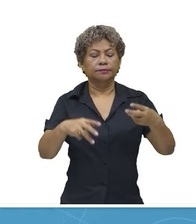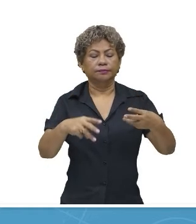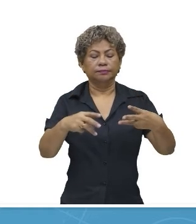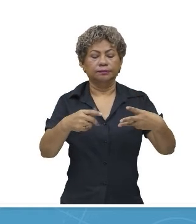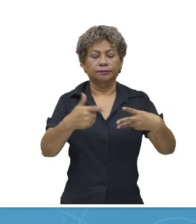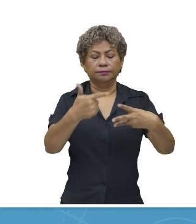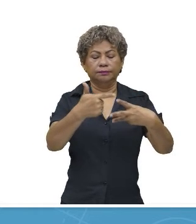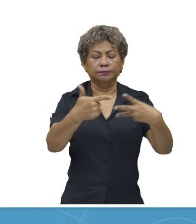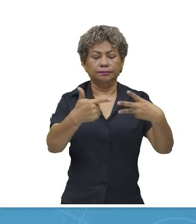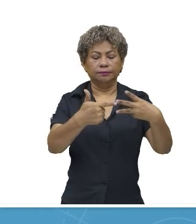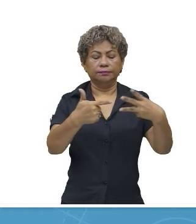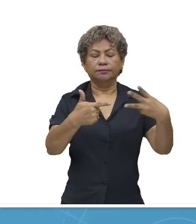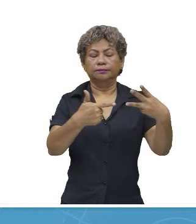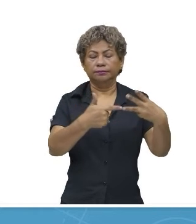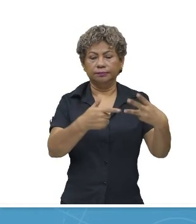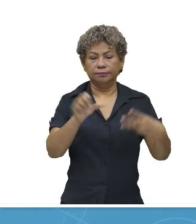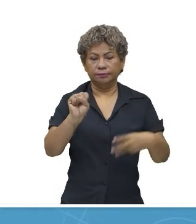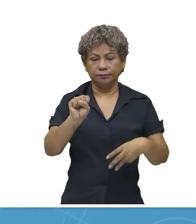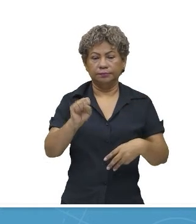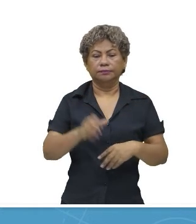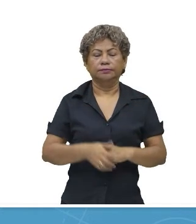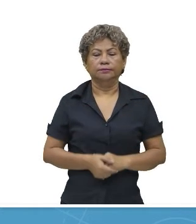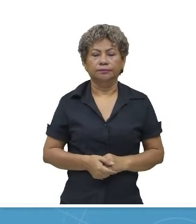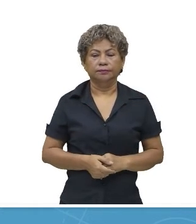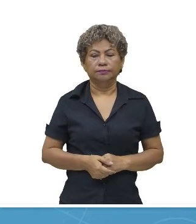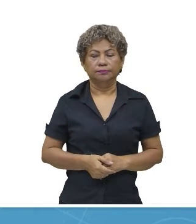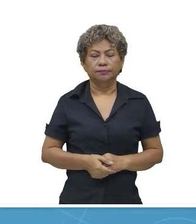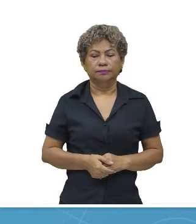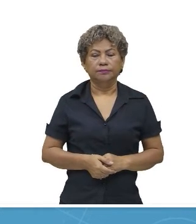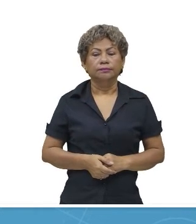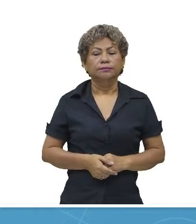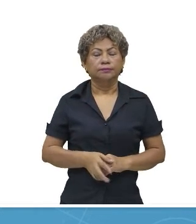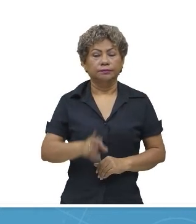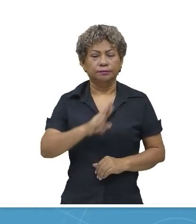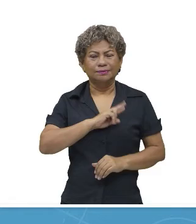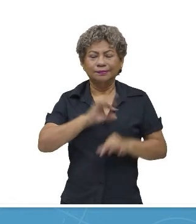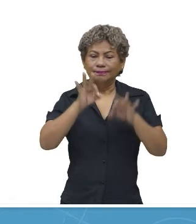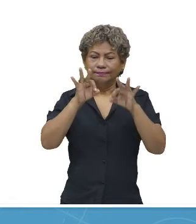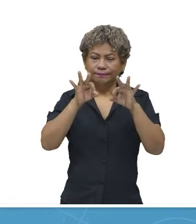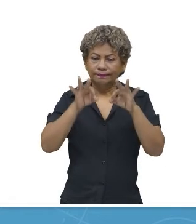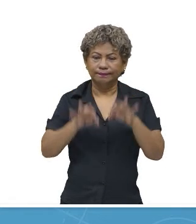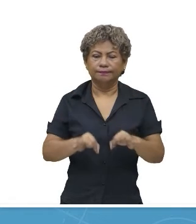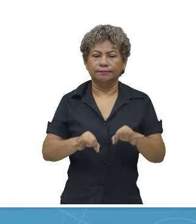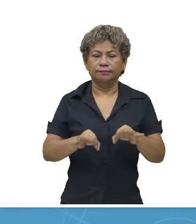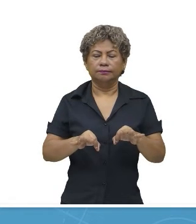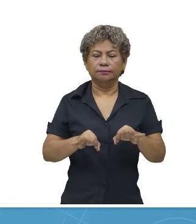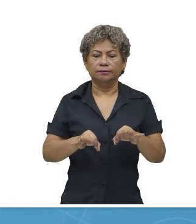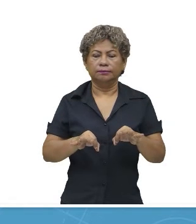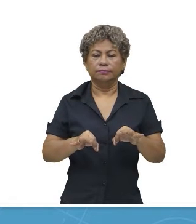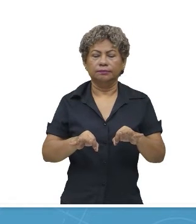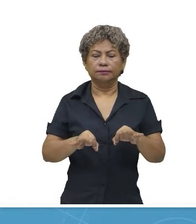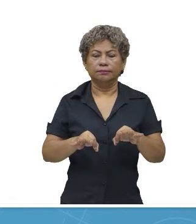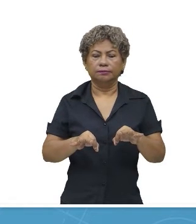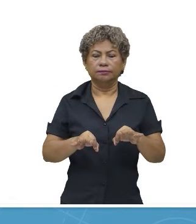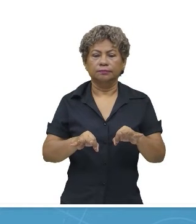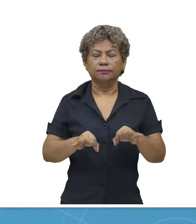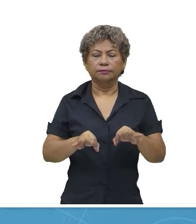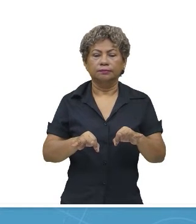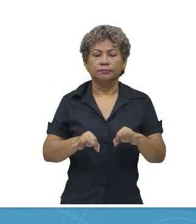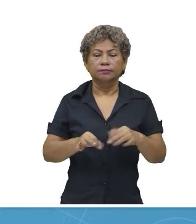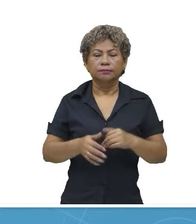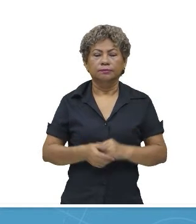8. Então, o resultado que a gente tem é menos 125 por 8.